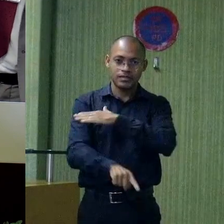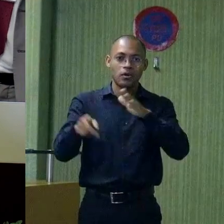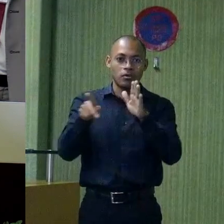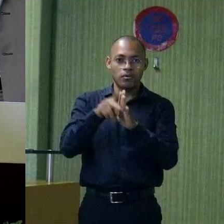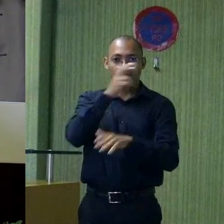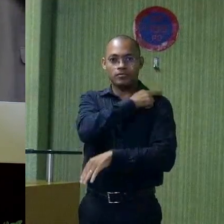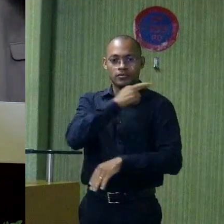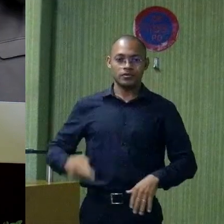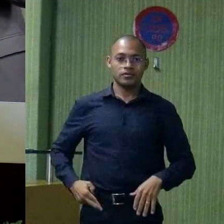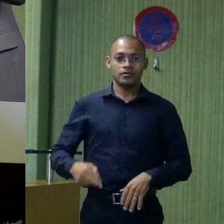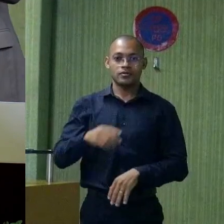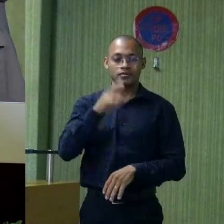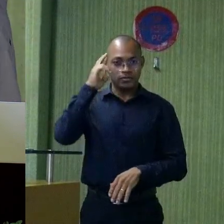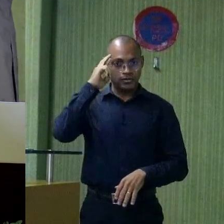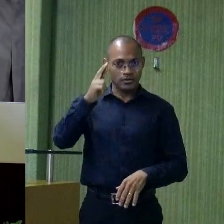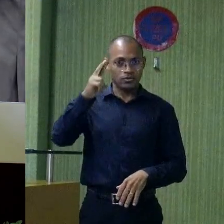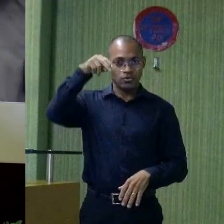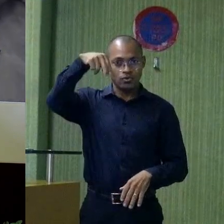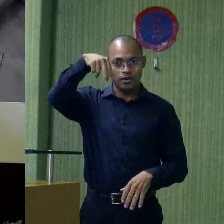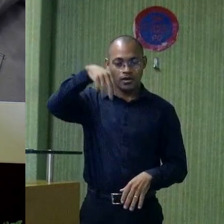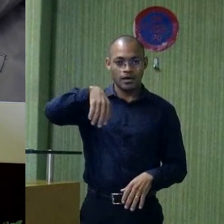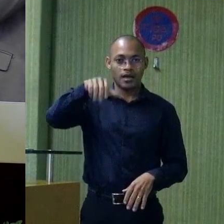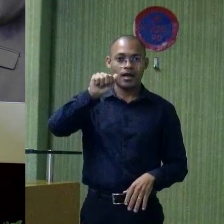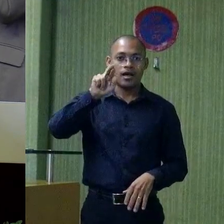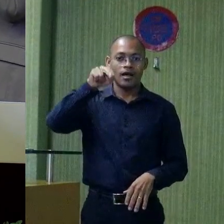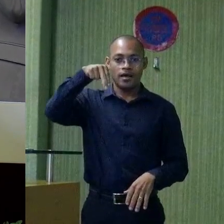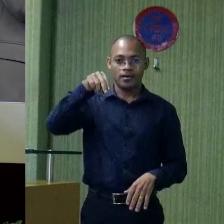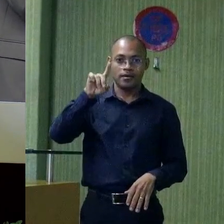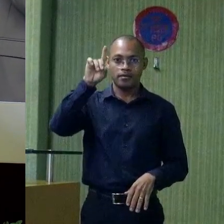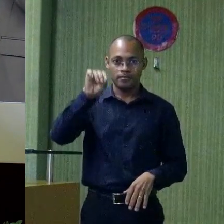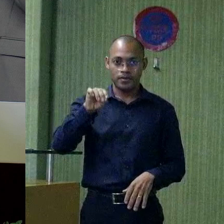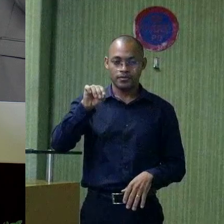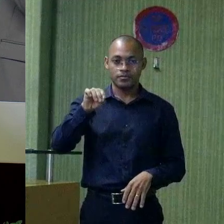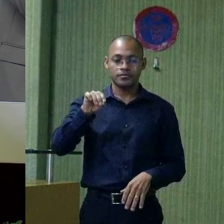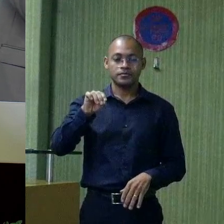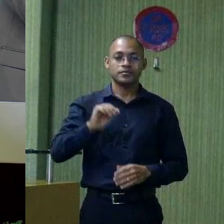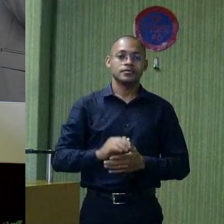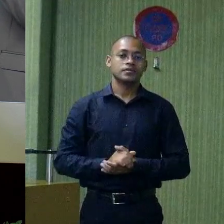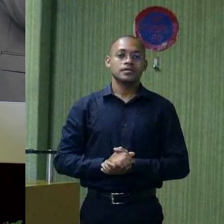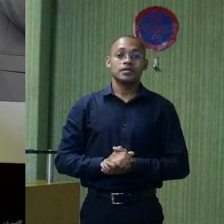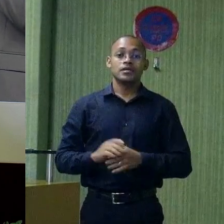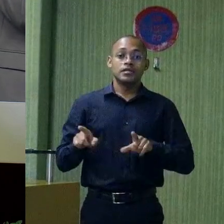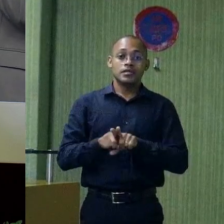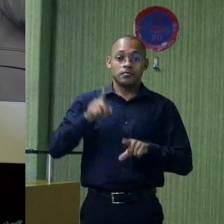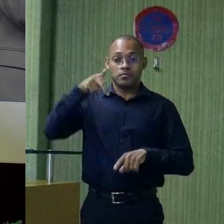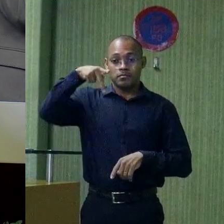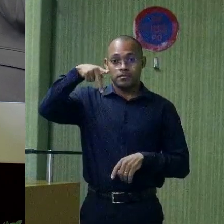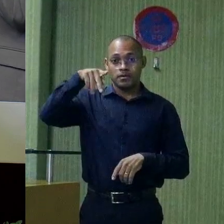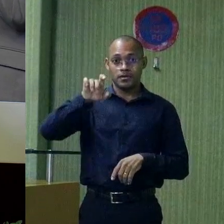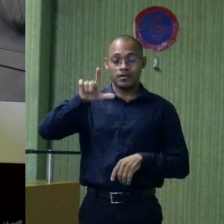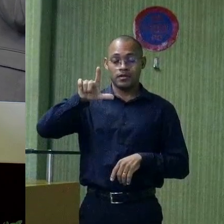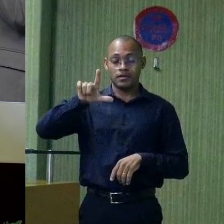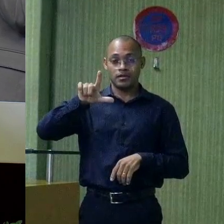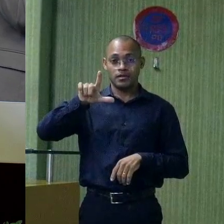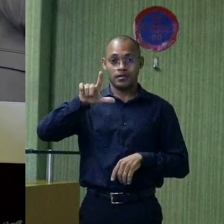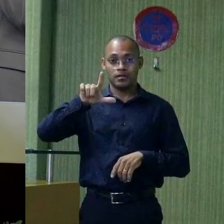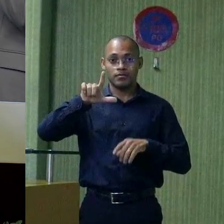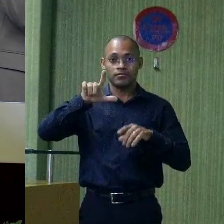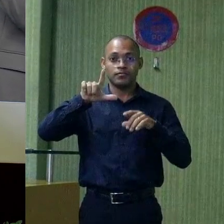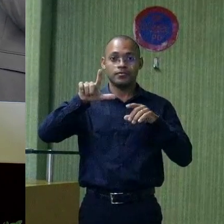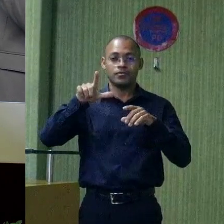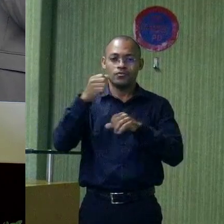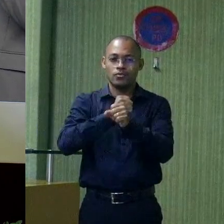do MEC Professor Armando Armando Simões mas de toda forma é o PL 2614 foi encaminhado pelo Governo